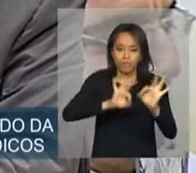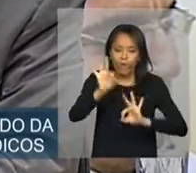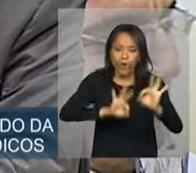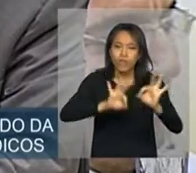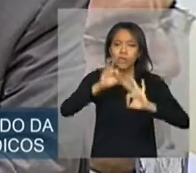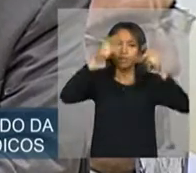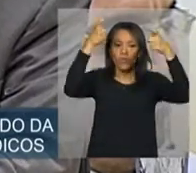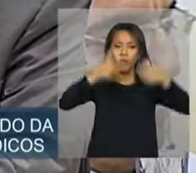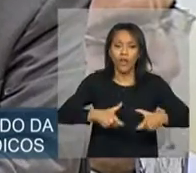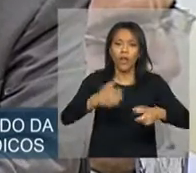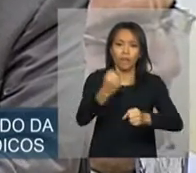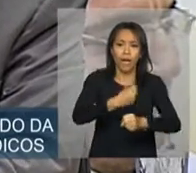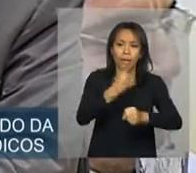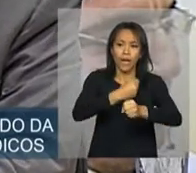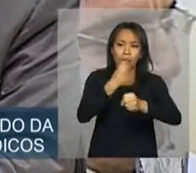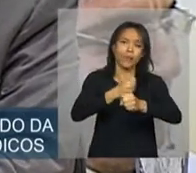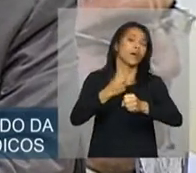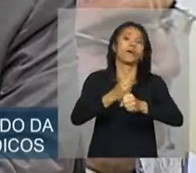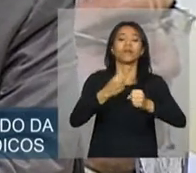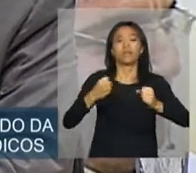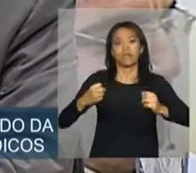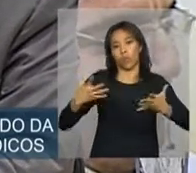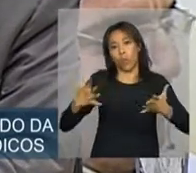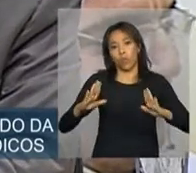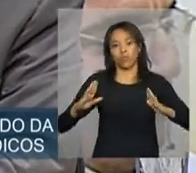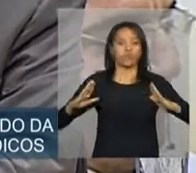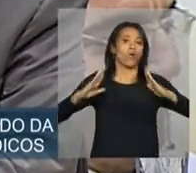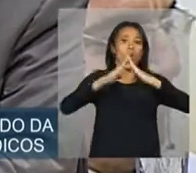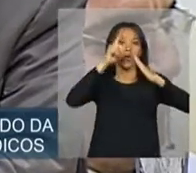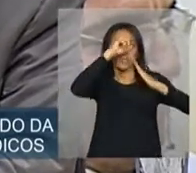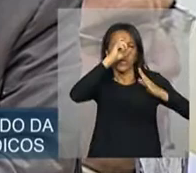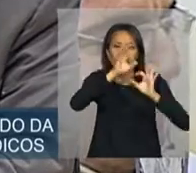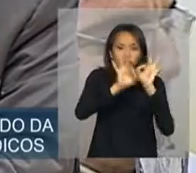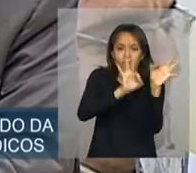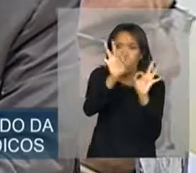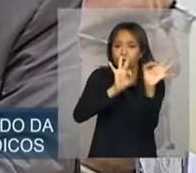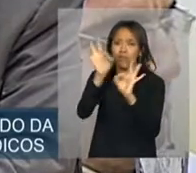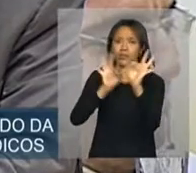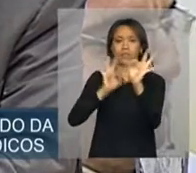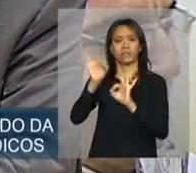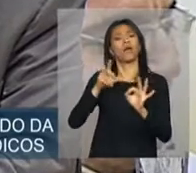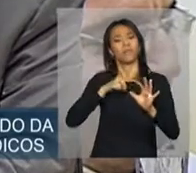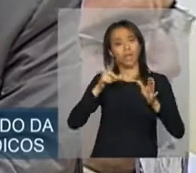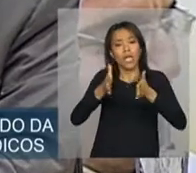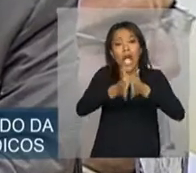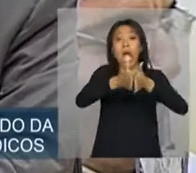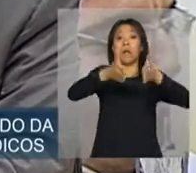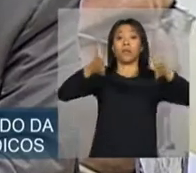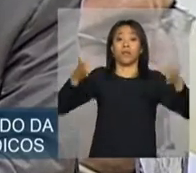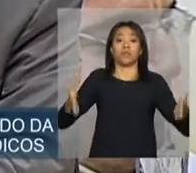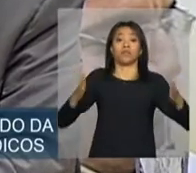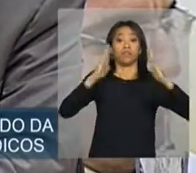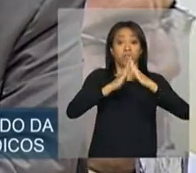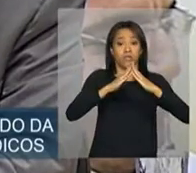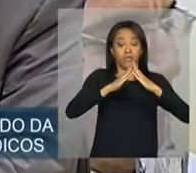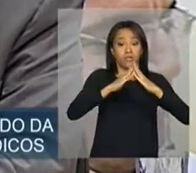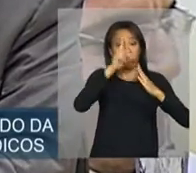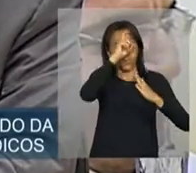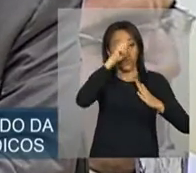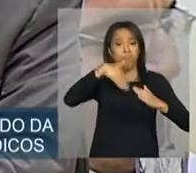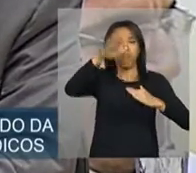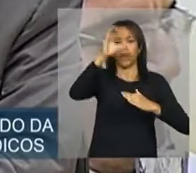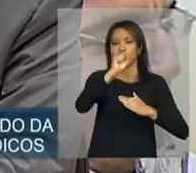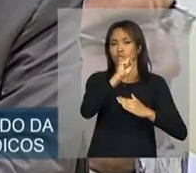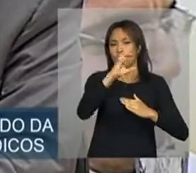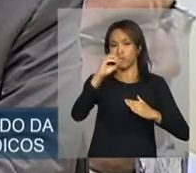novidades da Saúde equipar mais as unidades equipar os hospitais têm reforma e ampliação de mais de 800 hospitais na